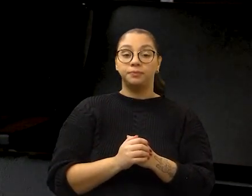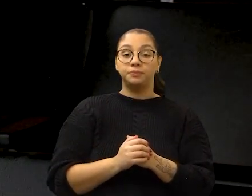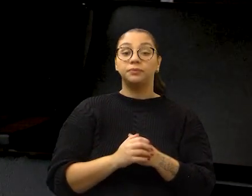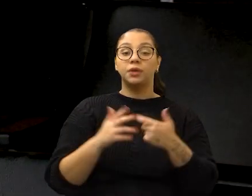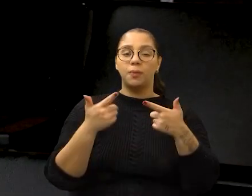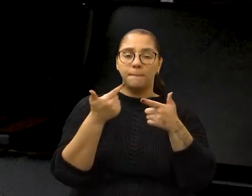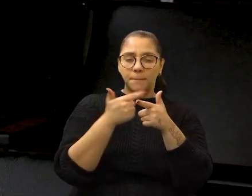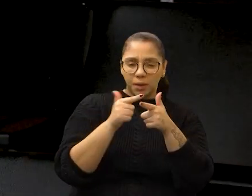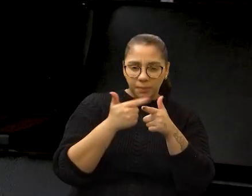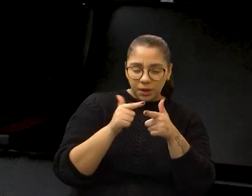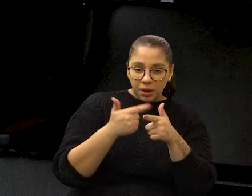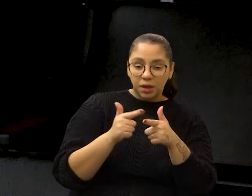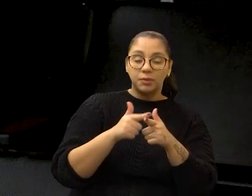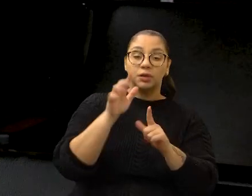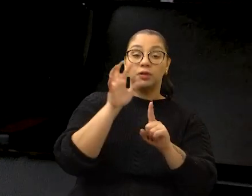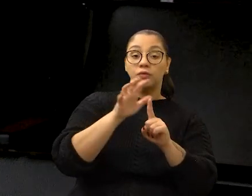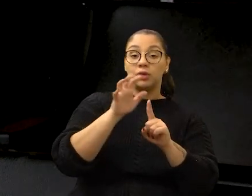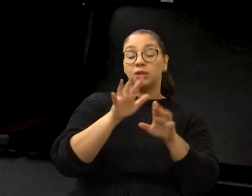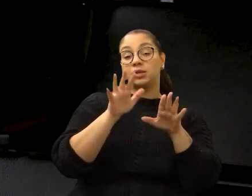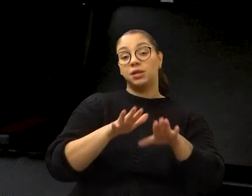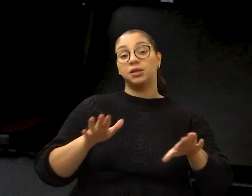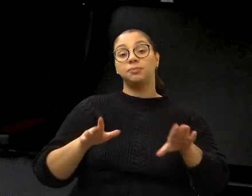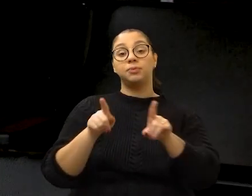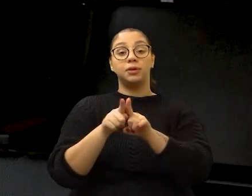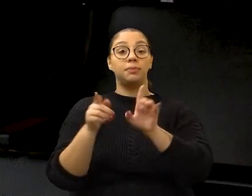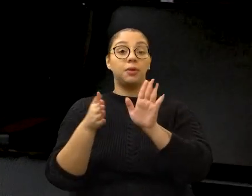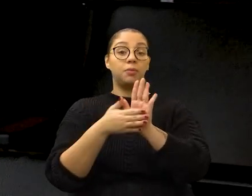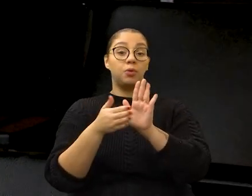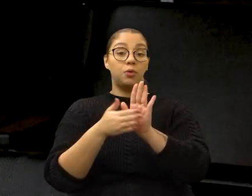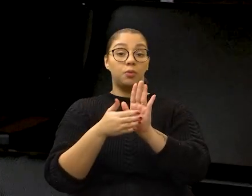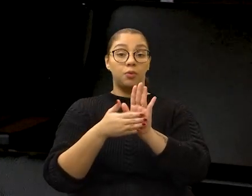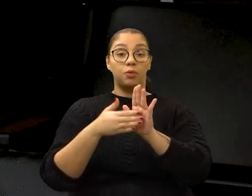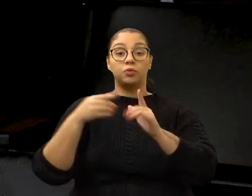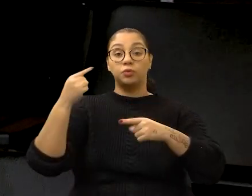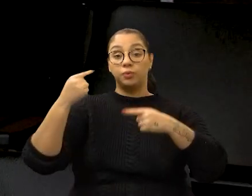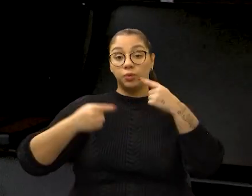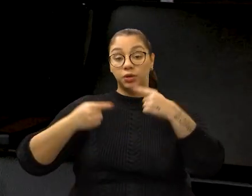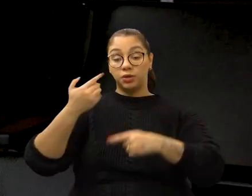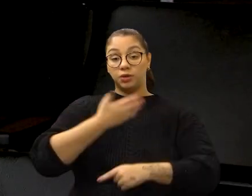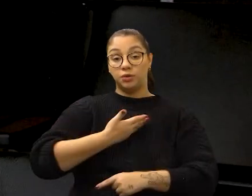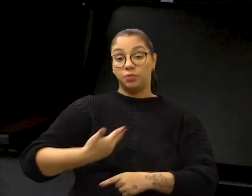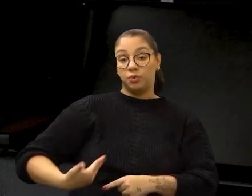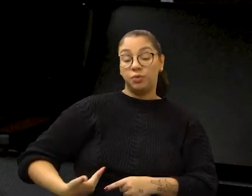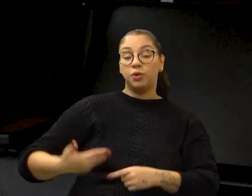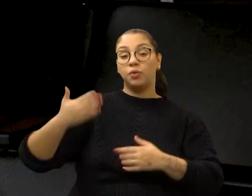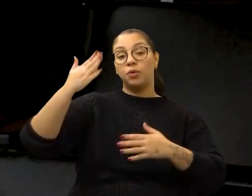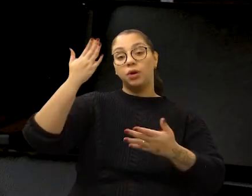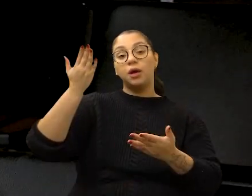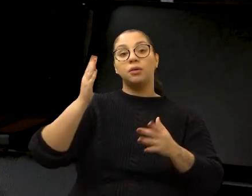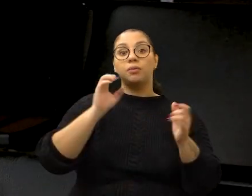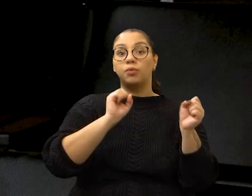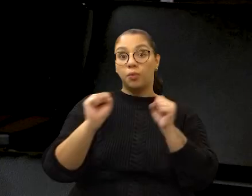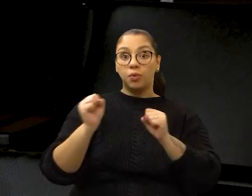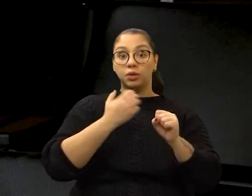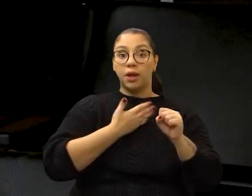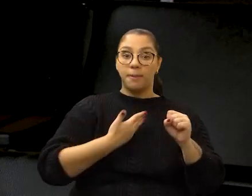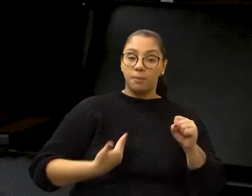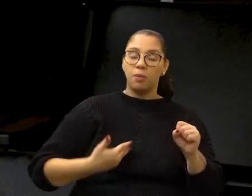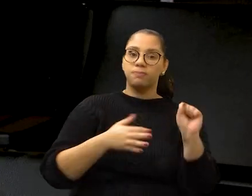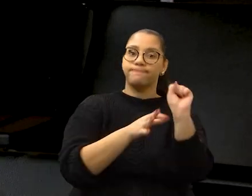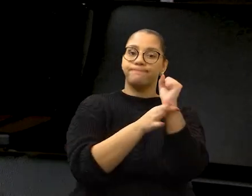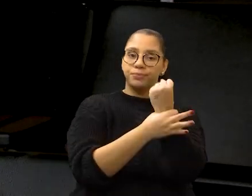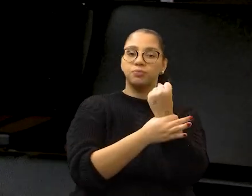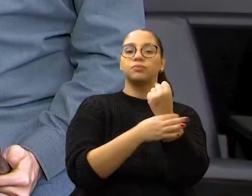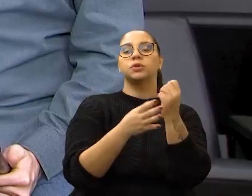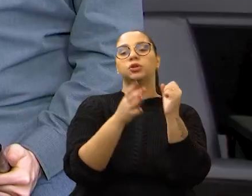esses problemas que afetam as crianças e propondo políticas públicas para o poder público, para a garantia dos